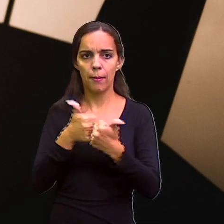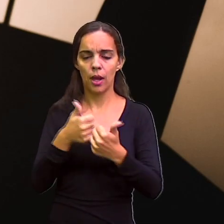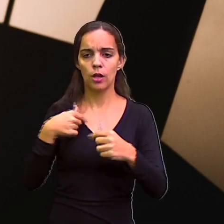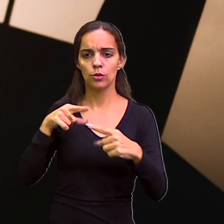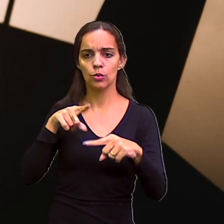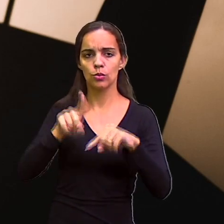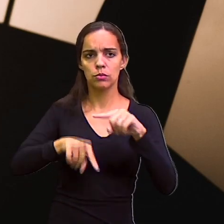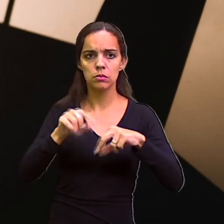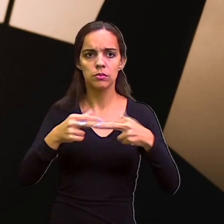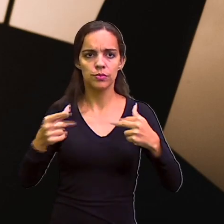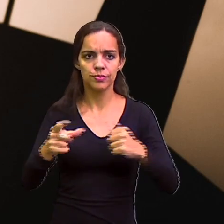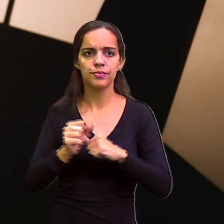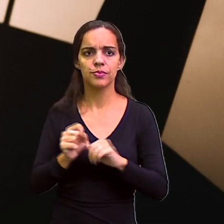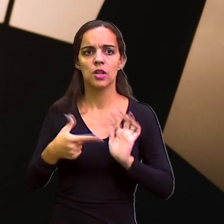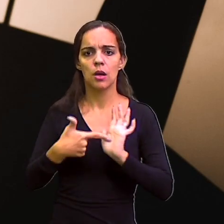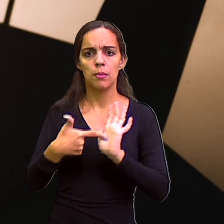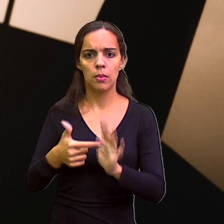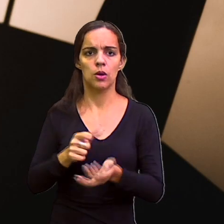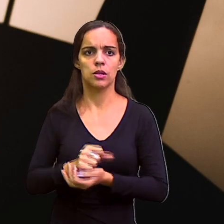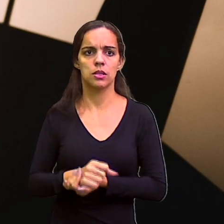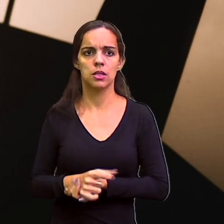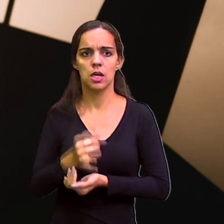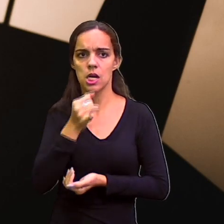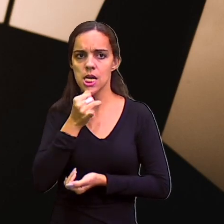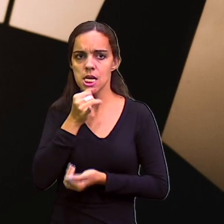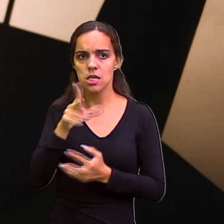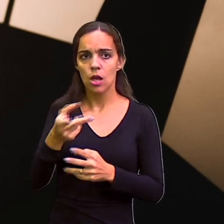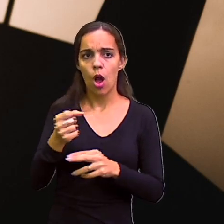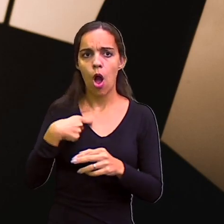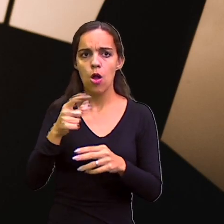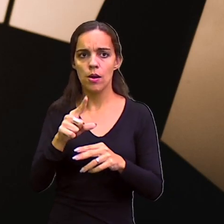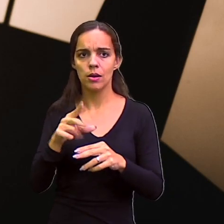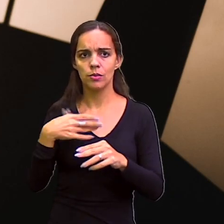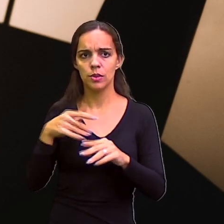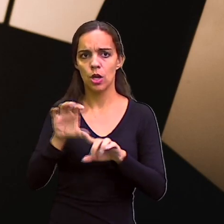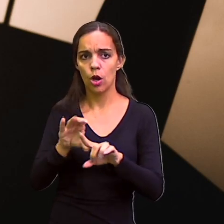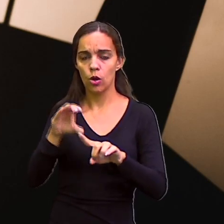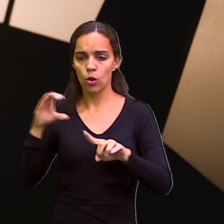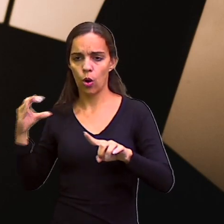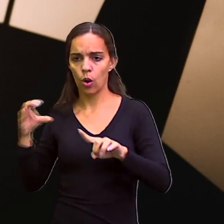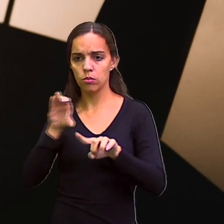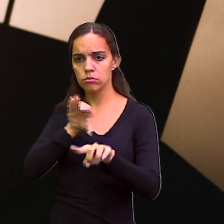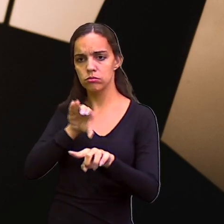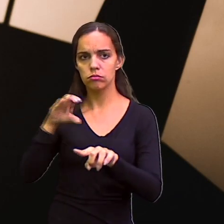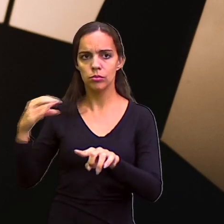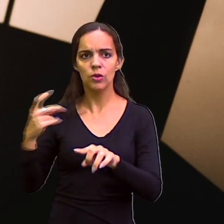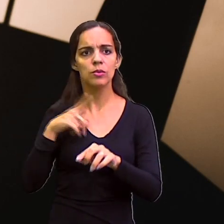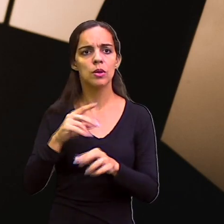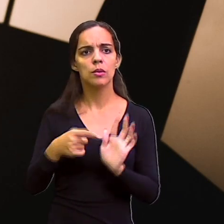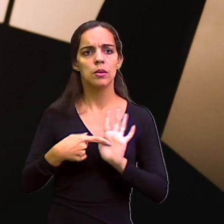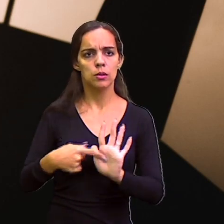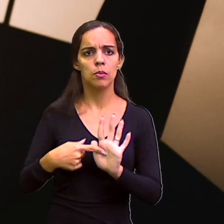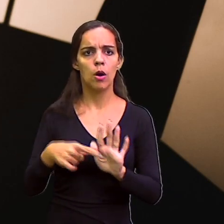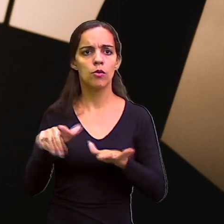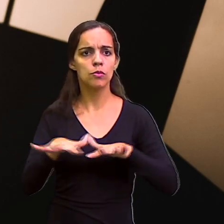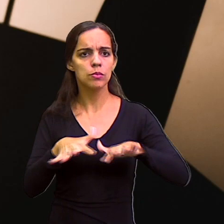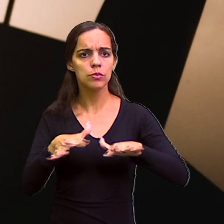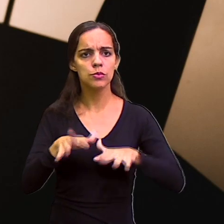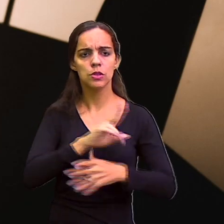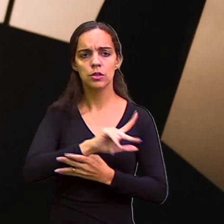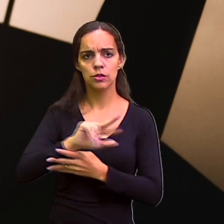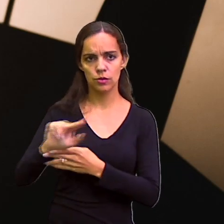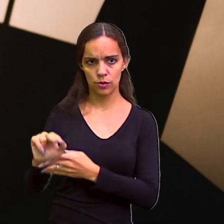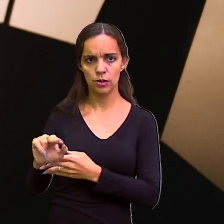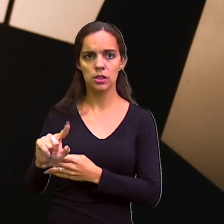uma sugestão de close-up. Ao andar com a luz de um lado para o outro da tela, cria-se um movimento de